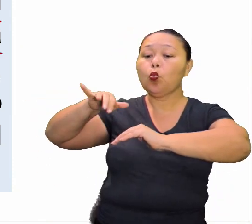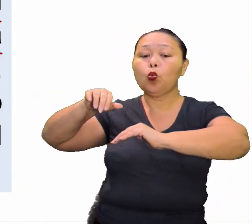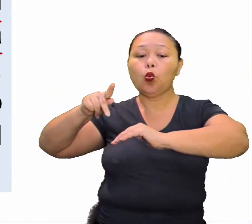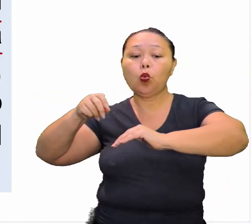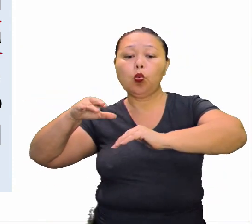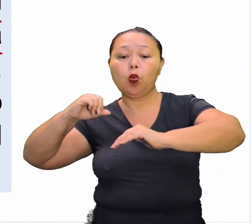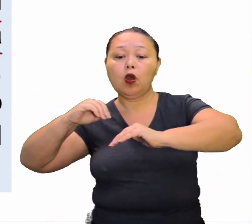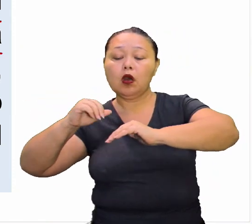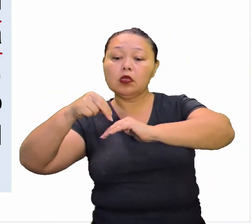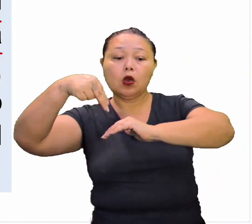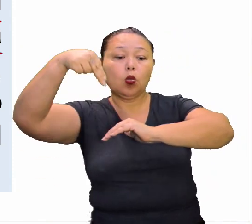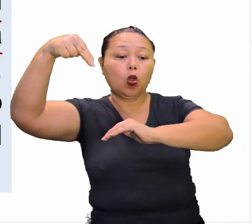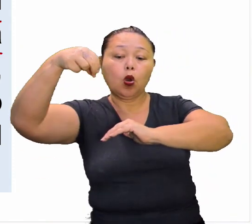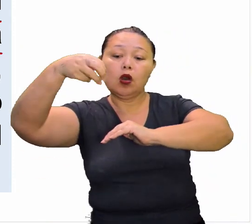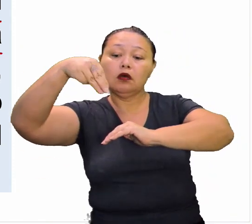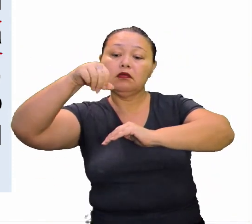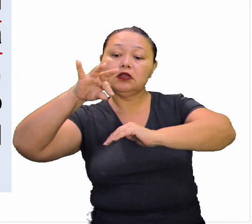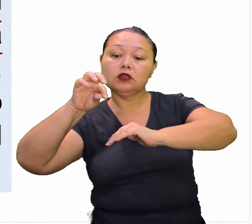até o norte da Mesopotâmia.